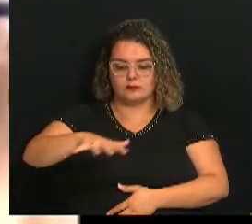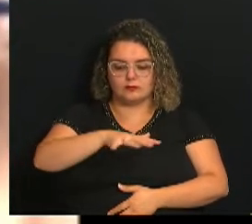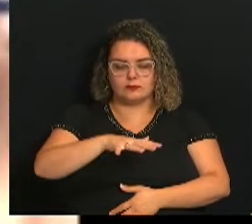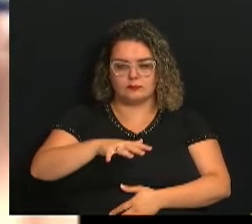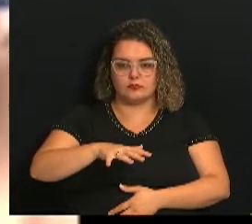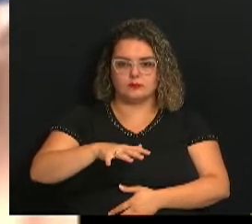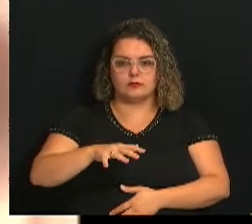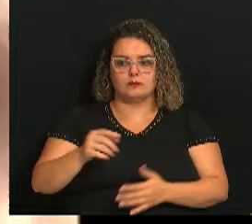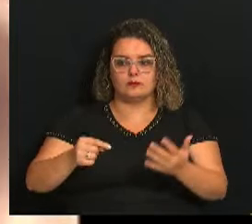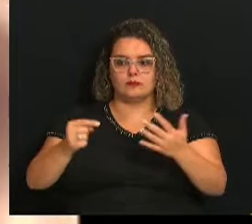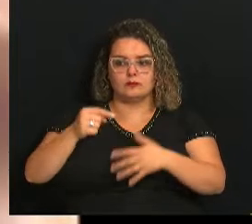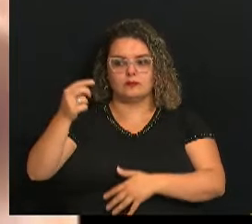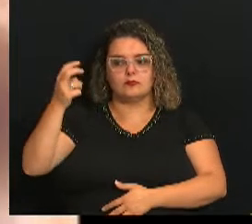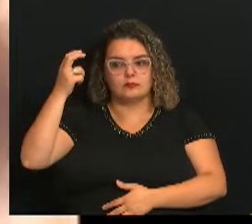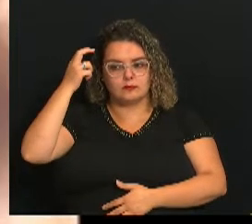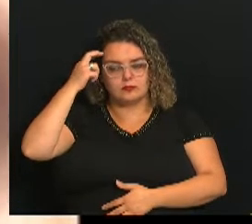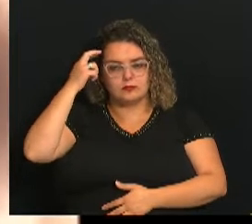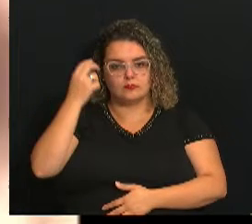em